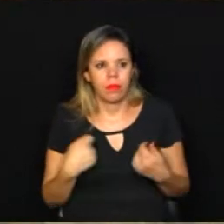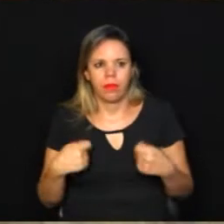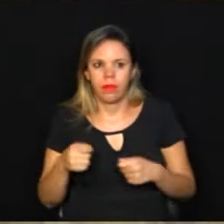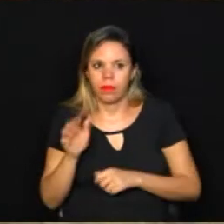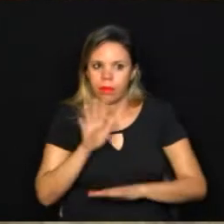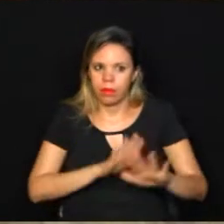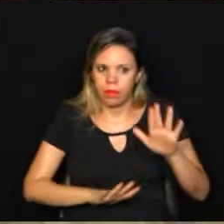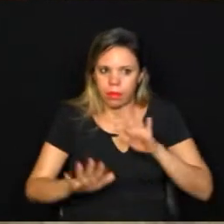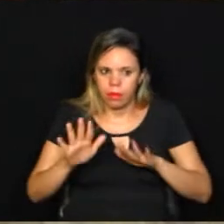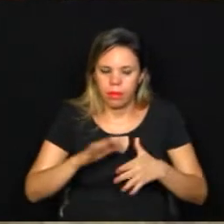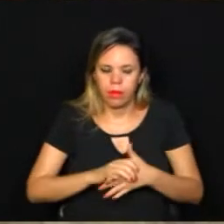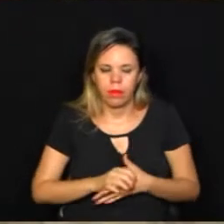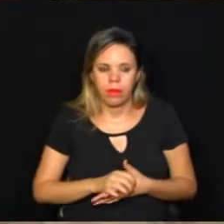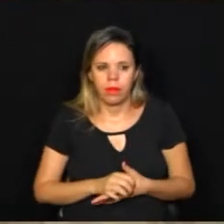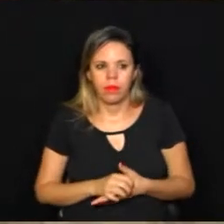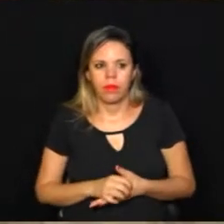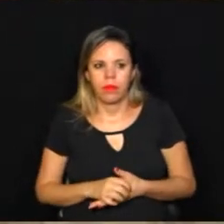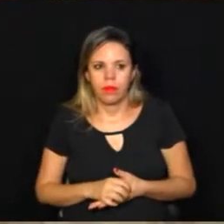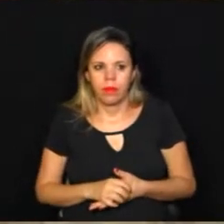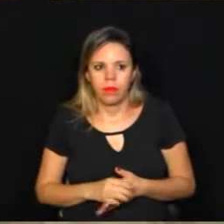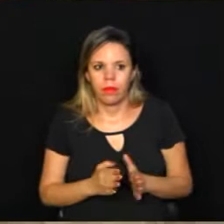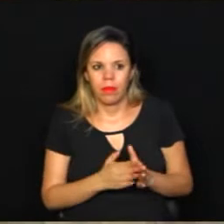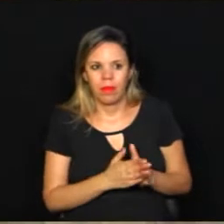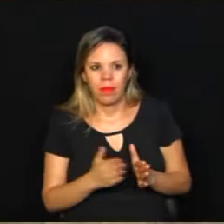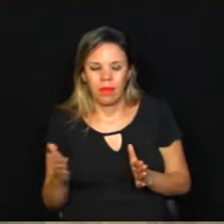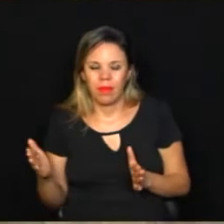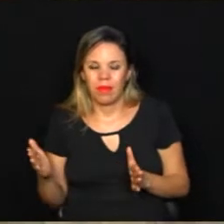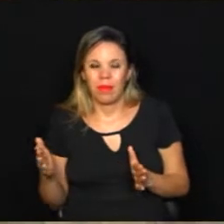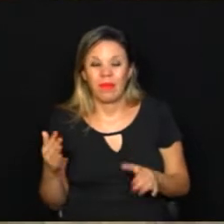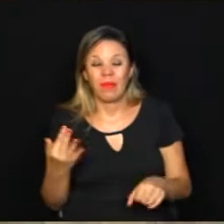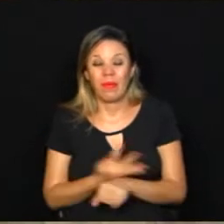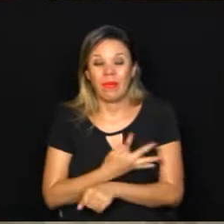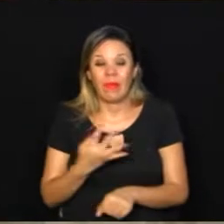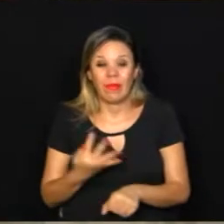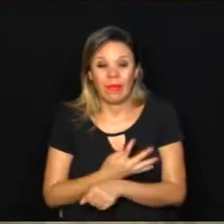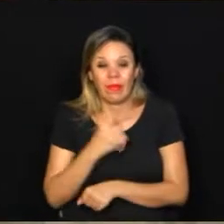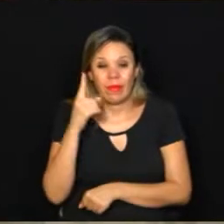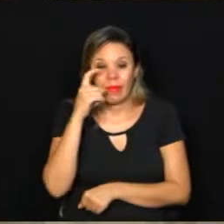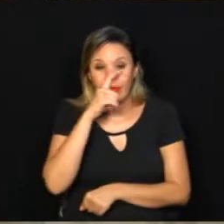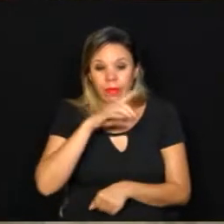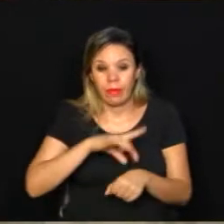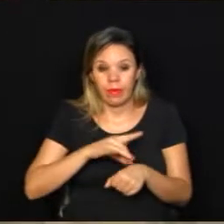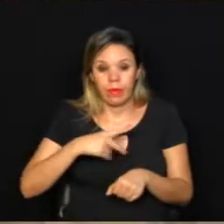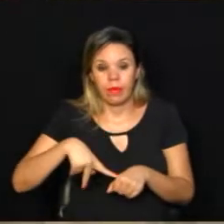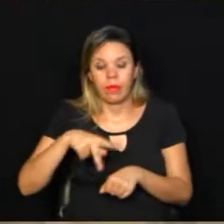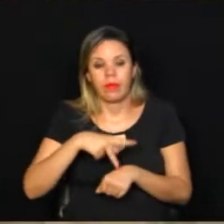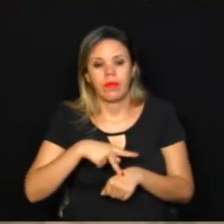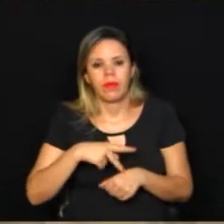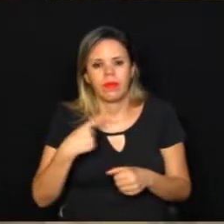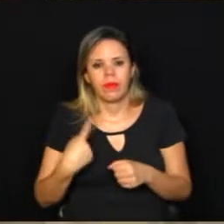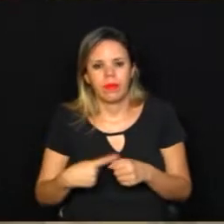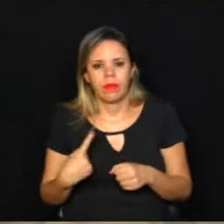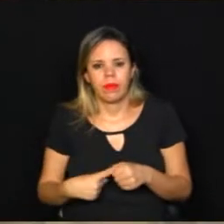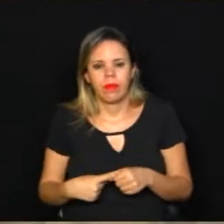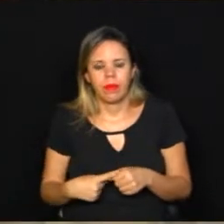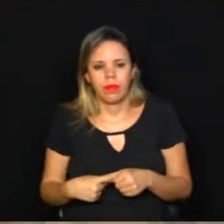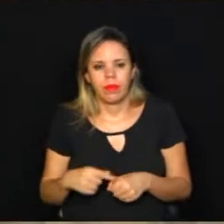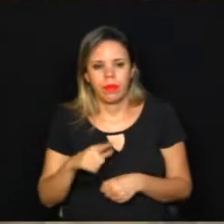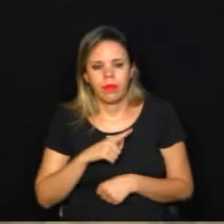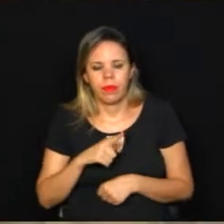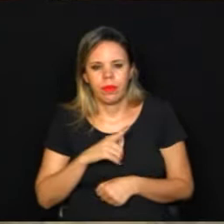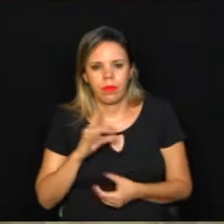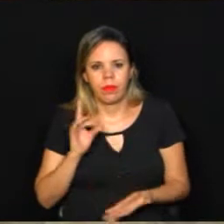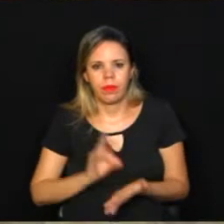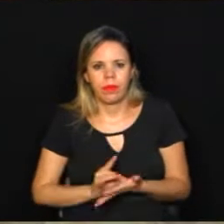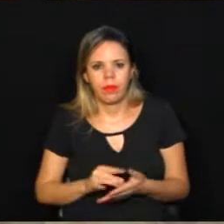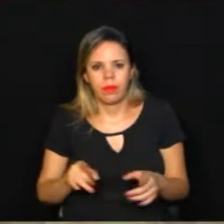tomar muito cuidado porque nós estamos numa fase crítica da doença no nosso município. Nós tivemos